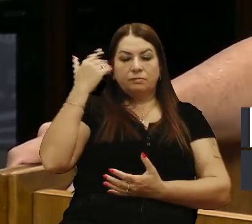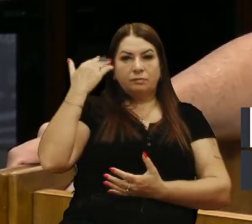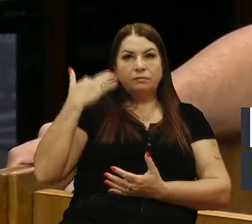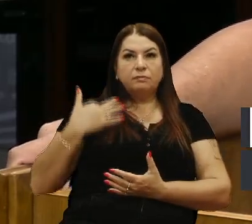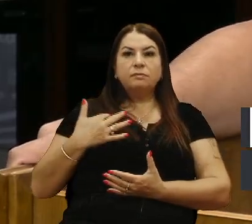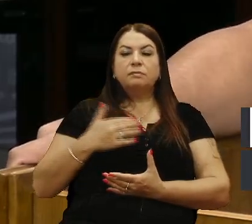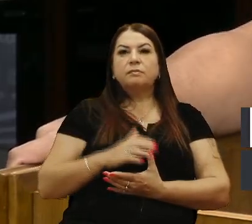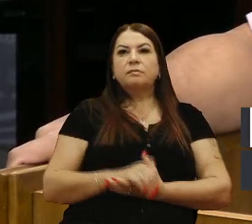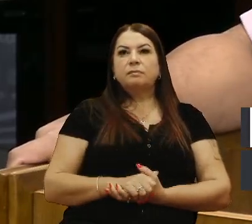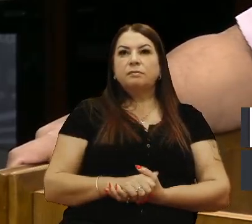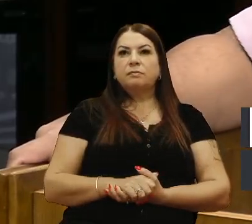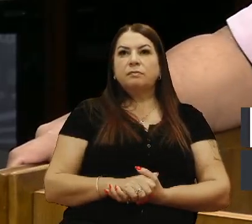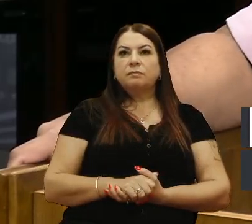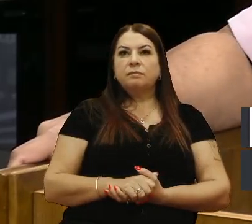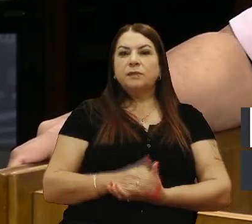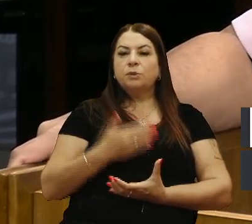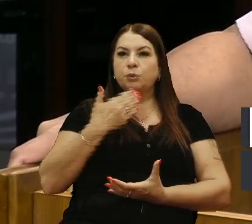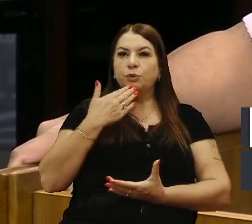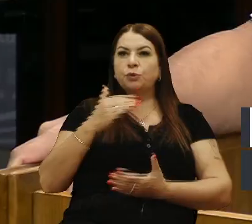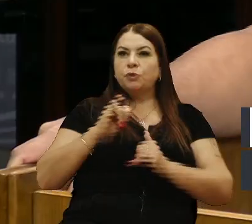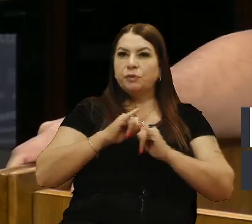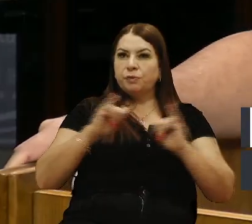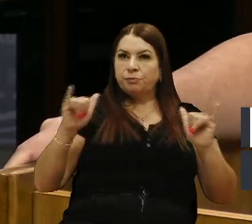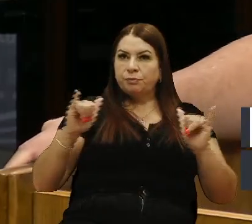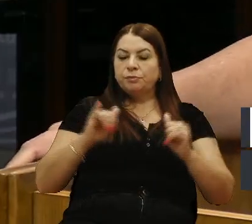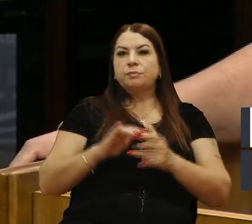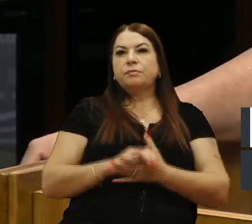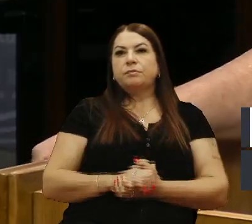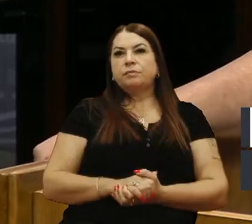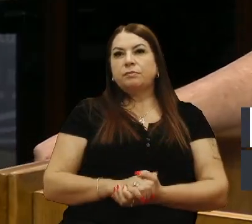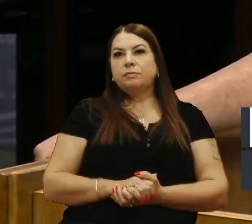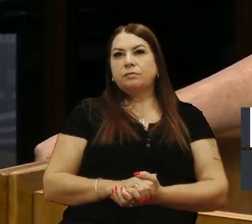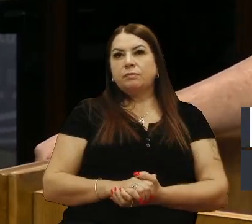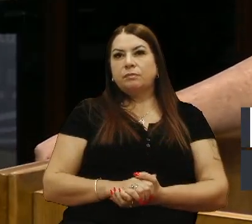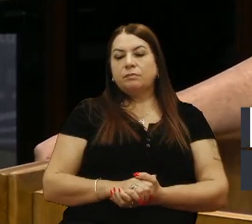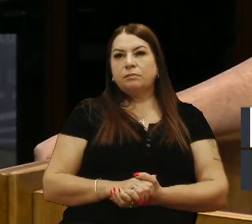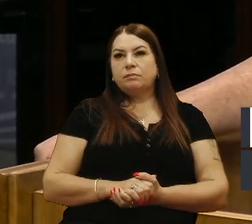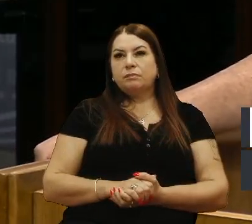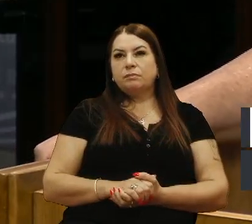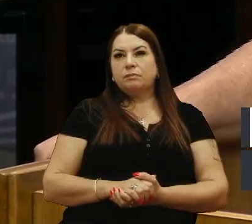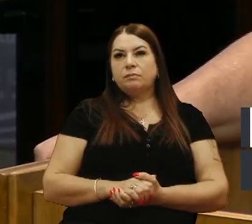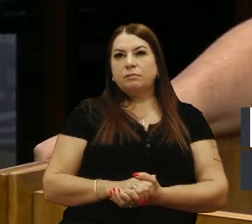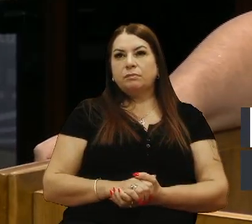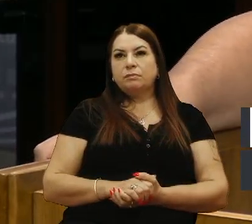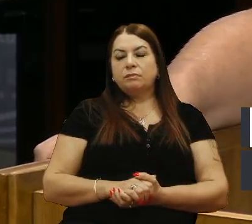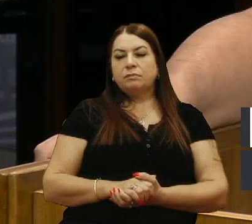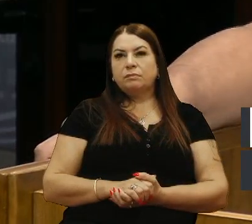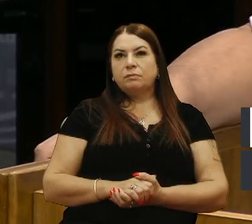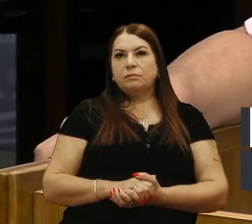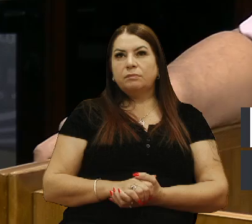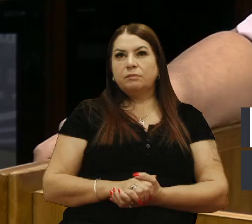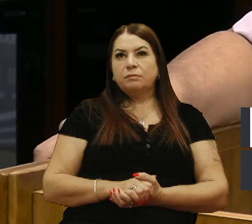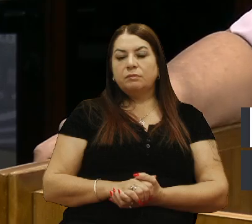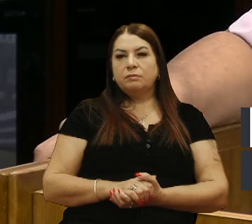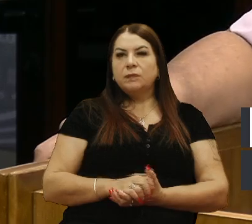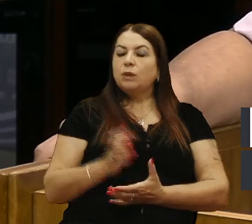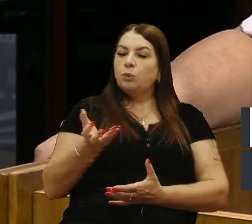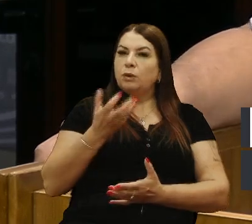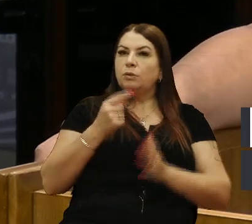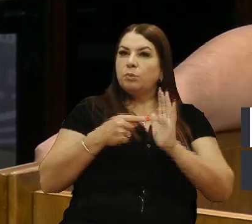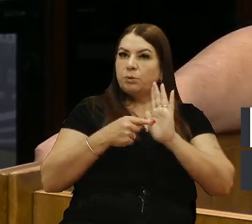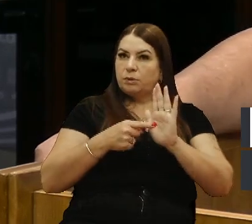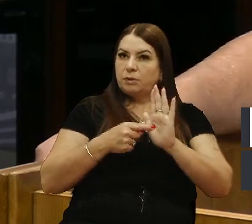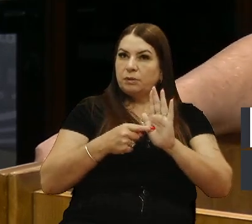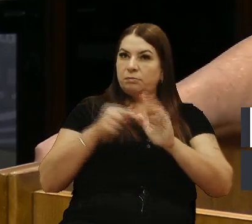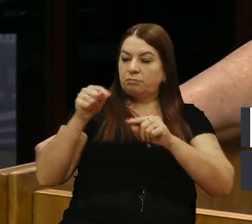Melo pelo pedido de informações. E eu quero trazer só um elemento para